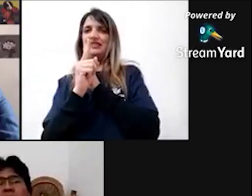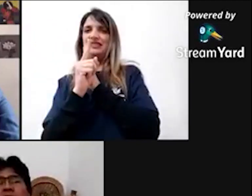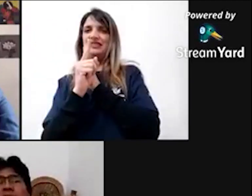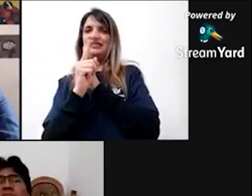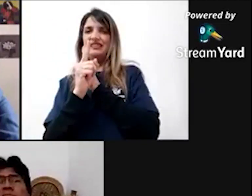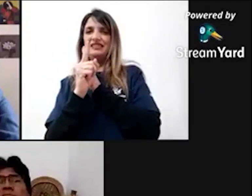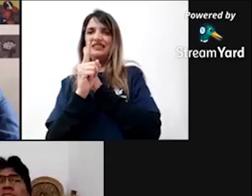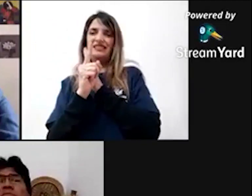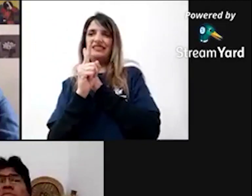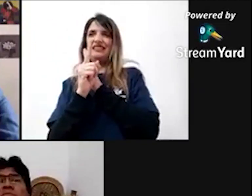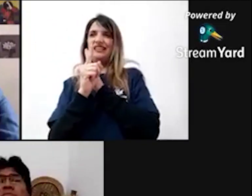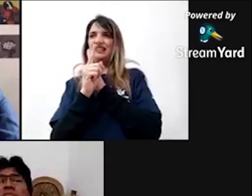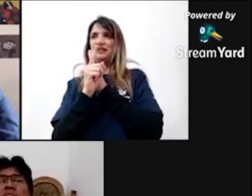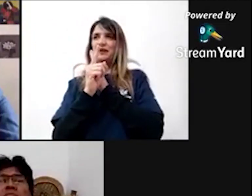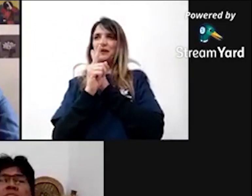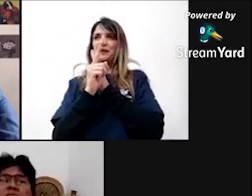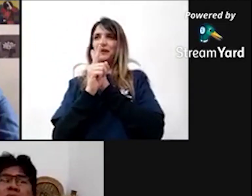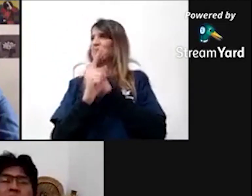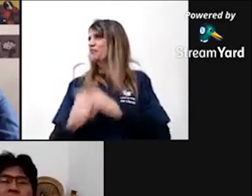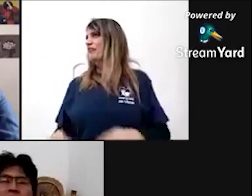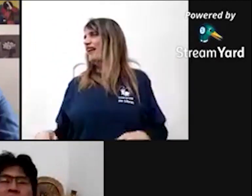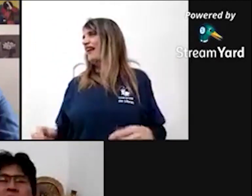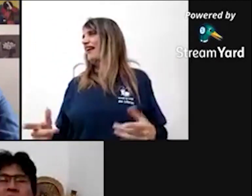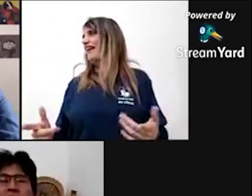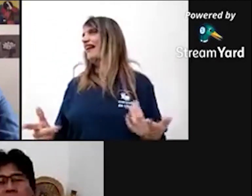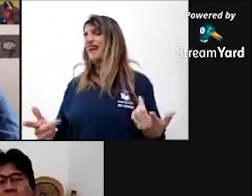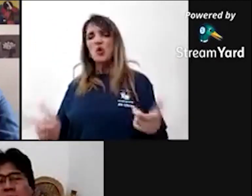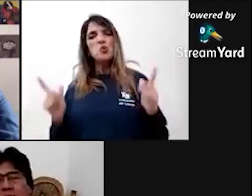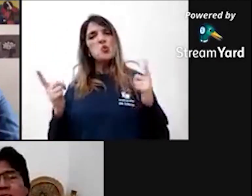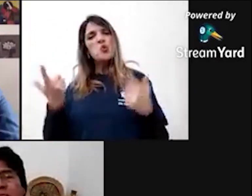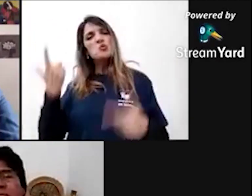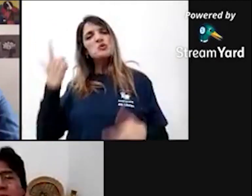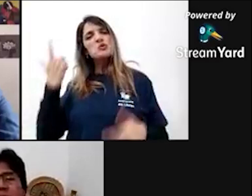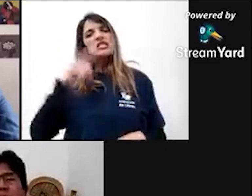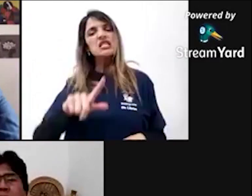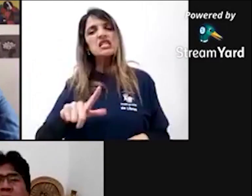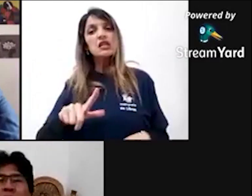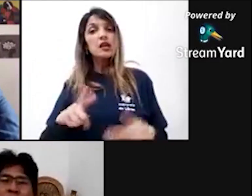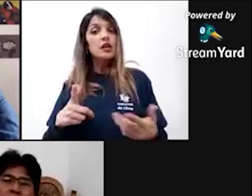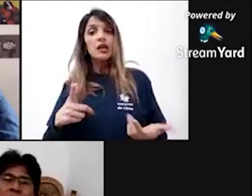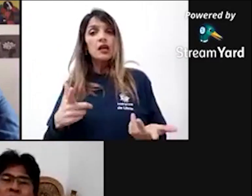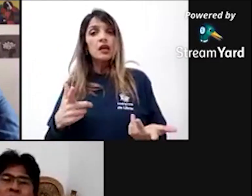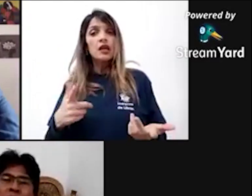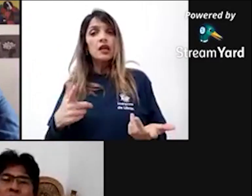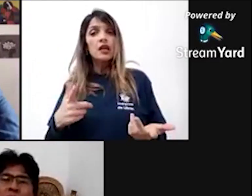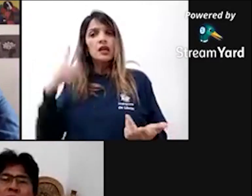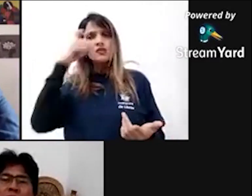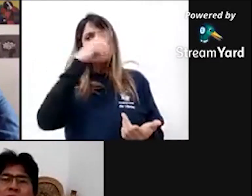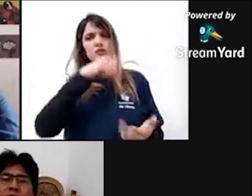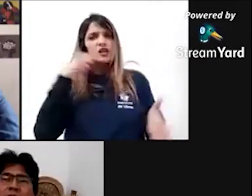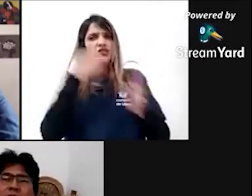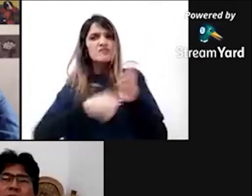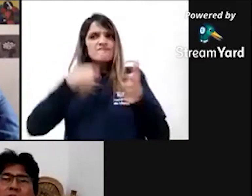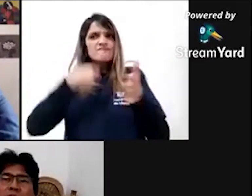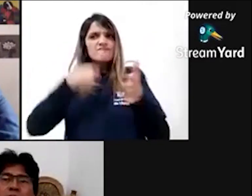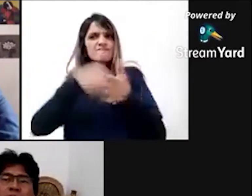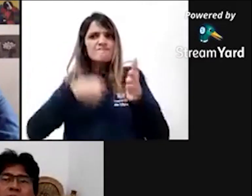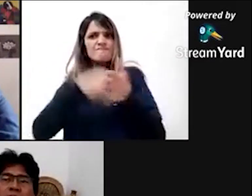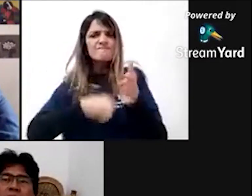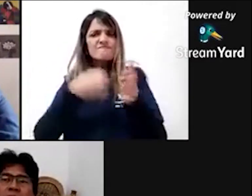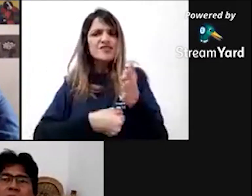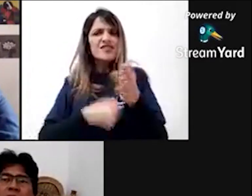como herói. E as dificuldades enfrentadas viram, na verdade, mais atos de heroísmo. Aí matar o